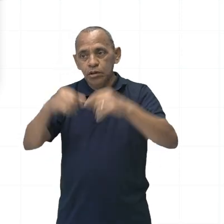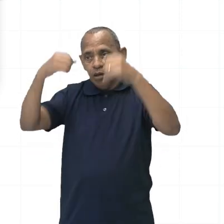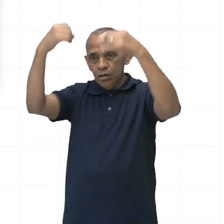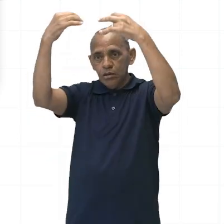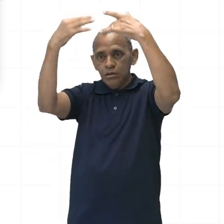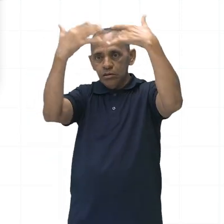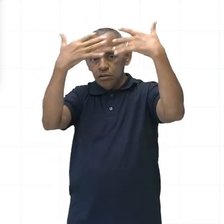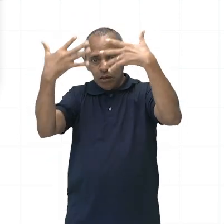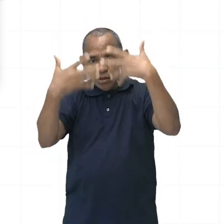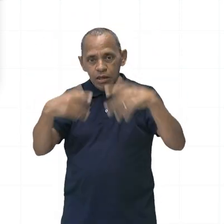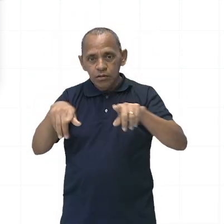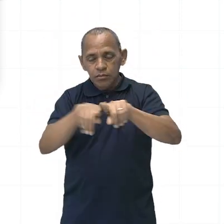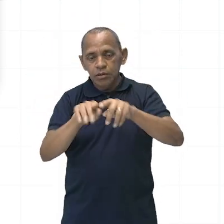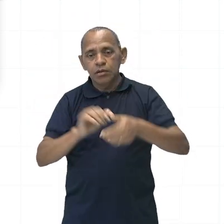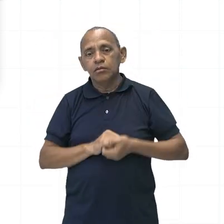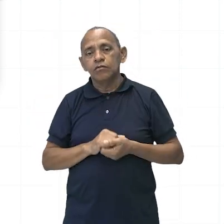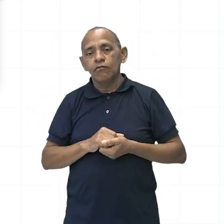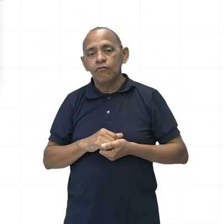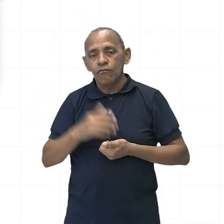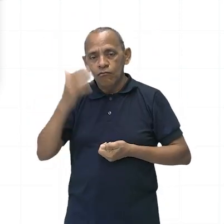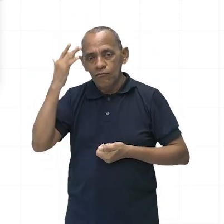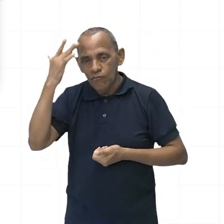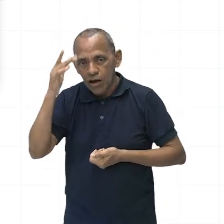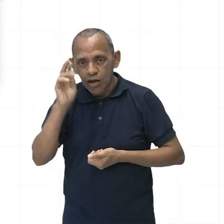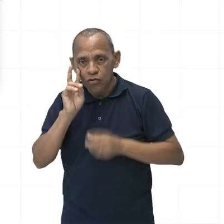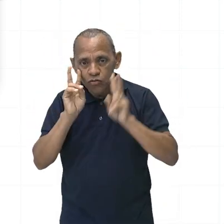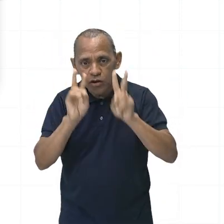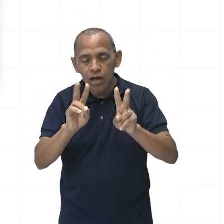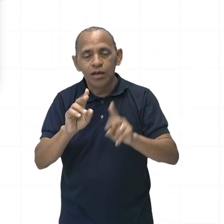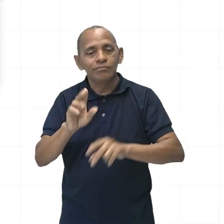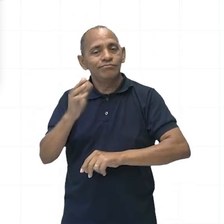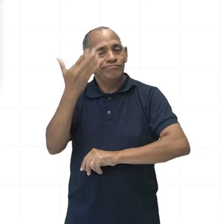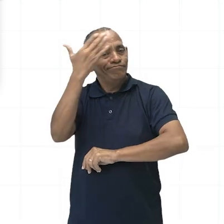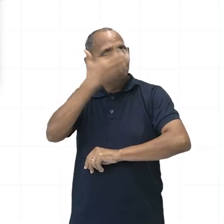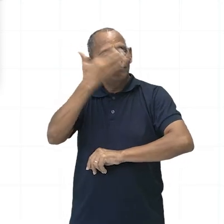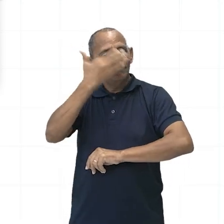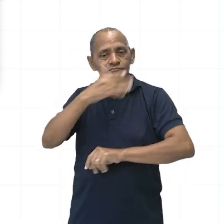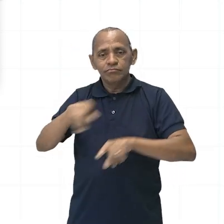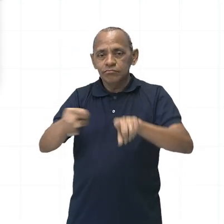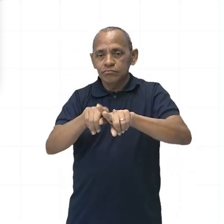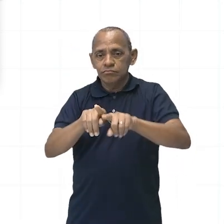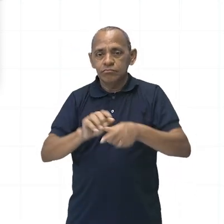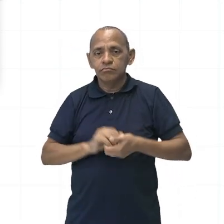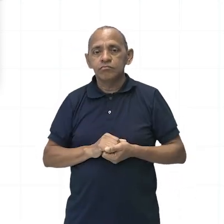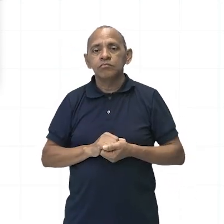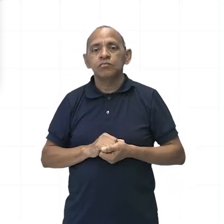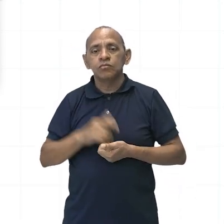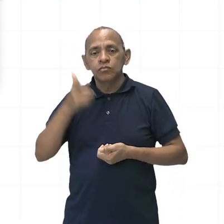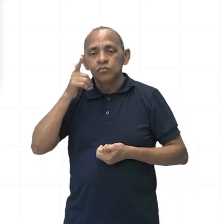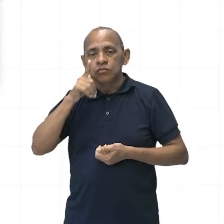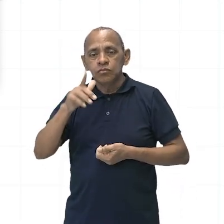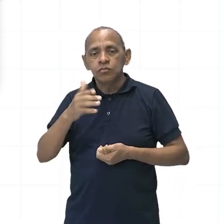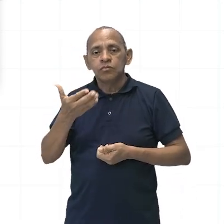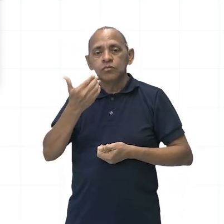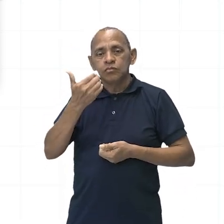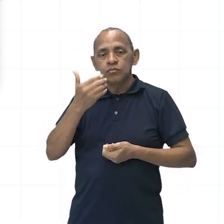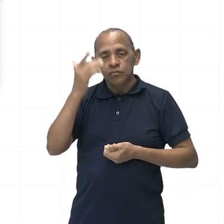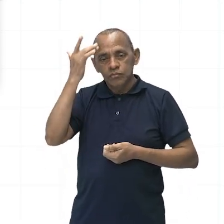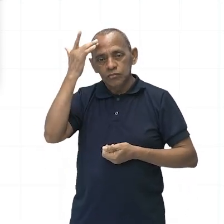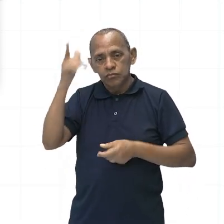Isso faz com que ele não seja facilmente visto por suas presas e ele possa aí conseguir alimento com mais